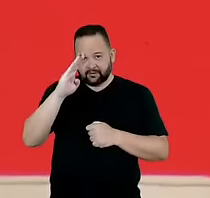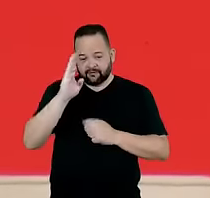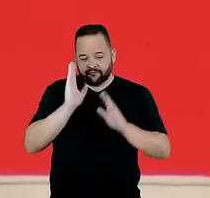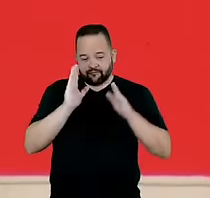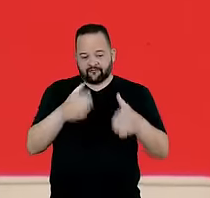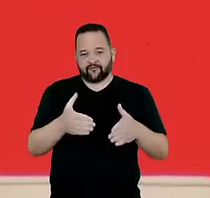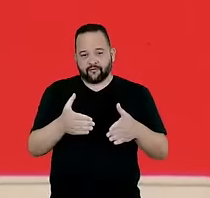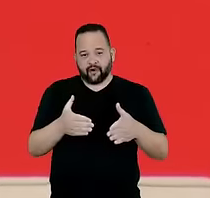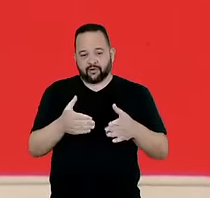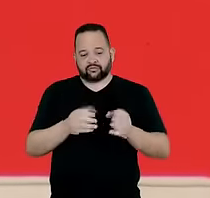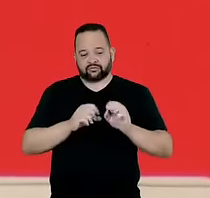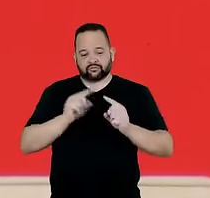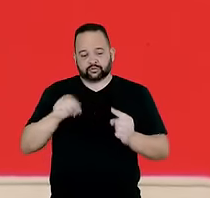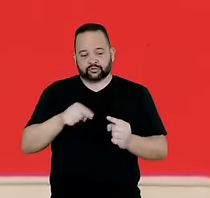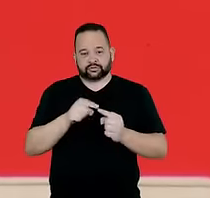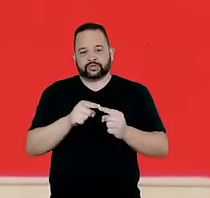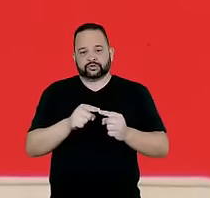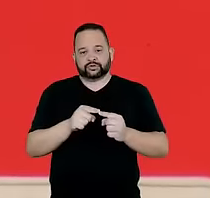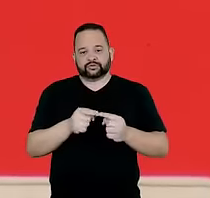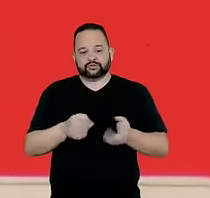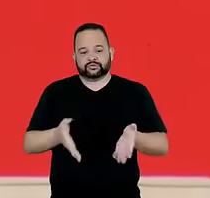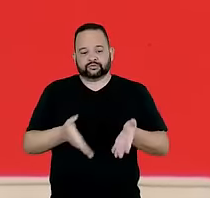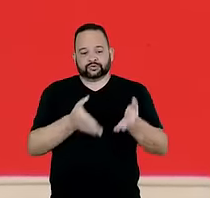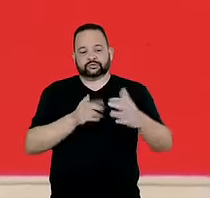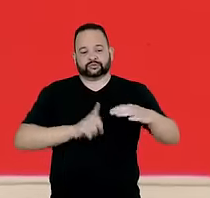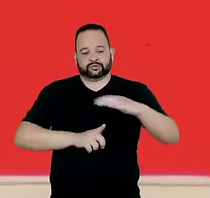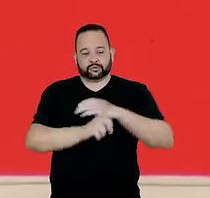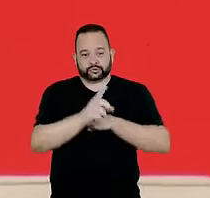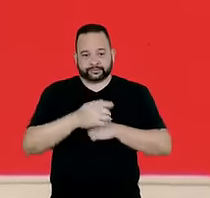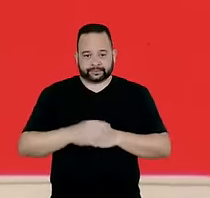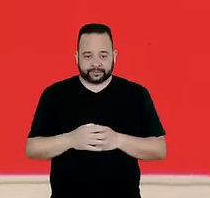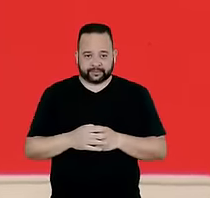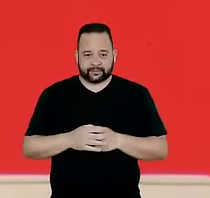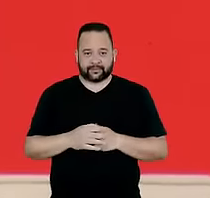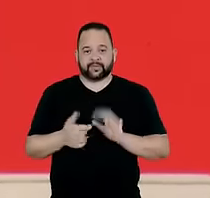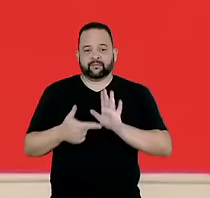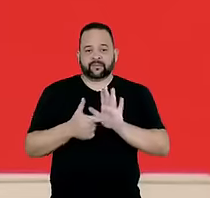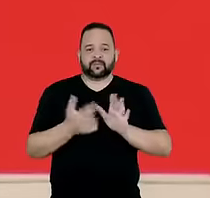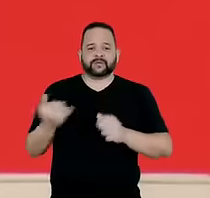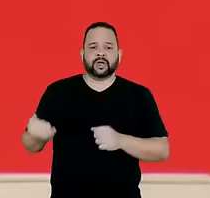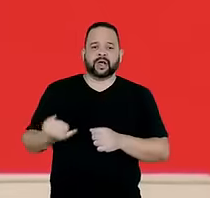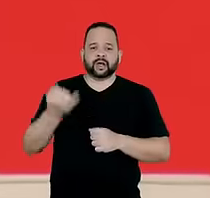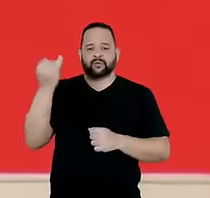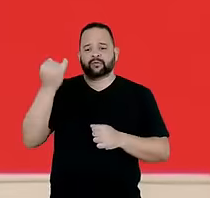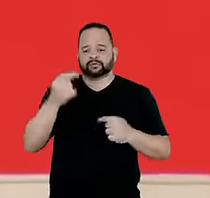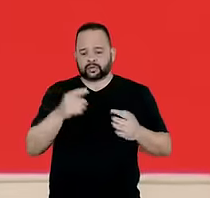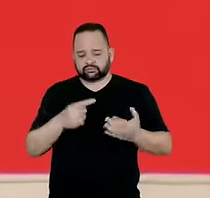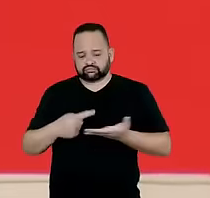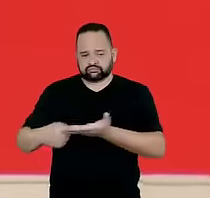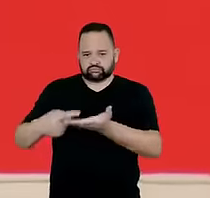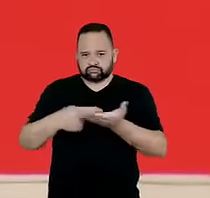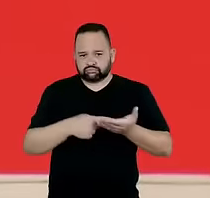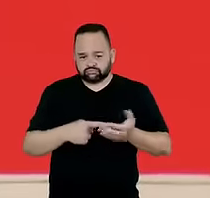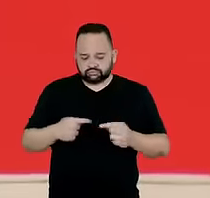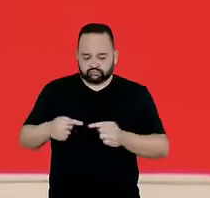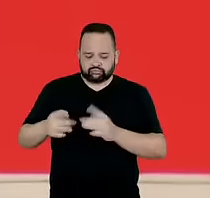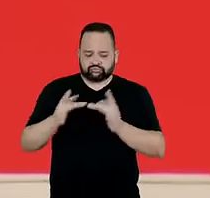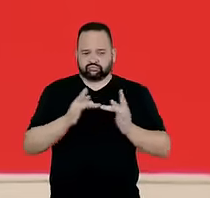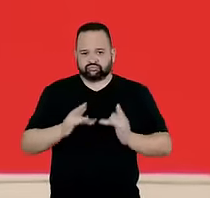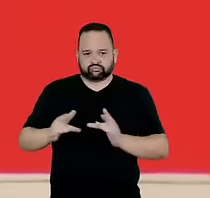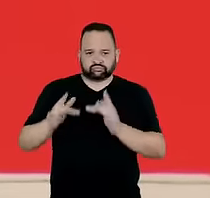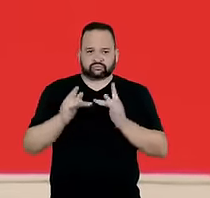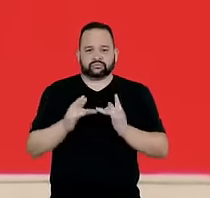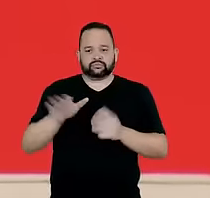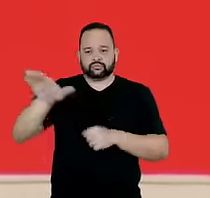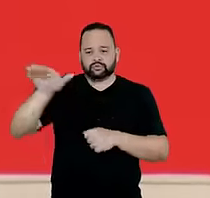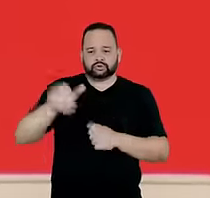falar um pouco mais sobre isso e sobre a importância das relações e do Diálogo positivo que eu chamo agora para